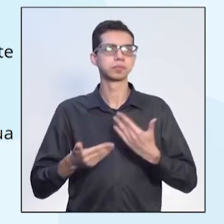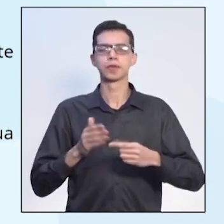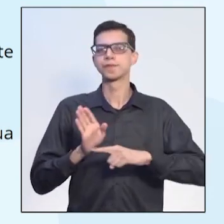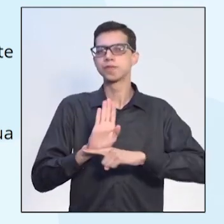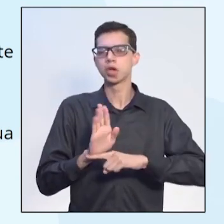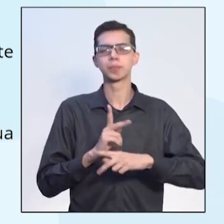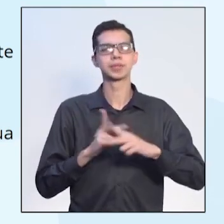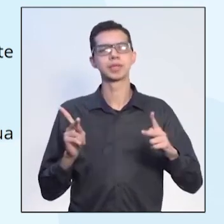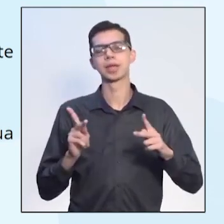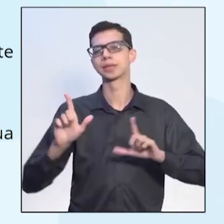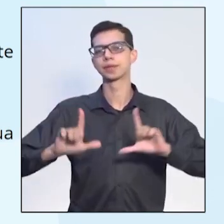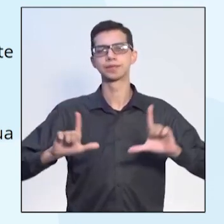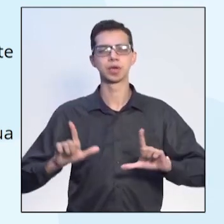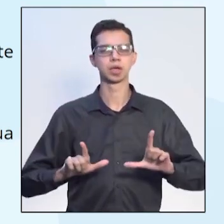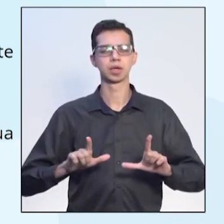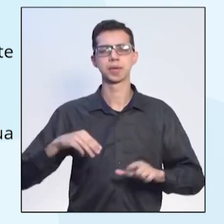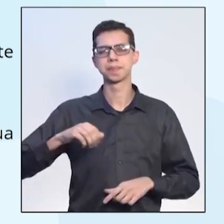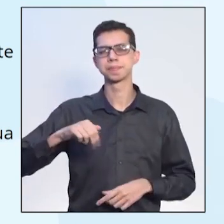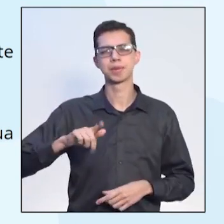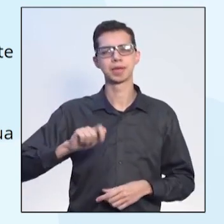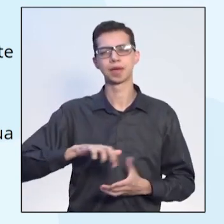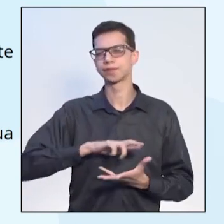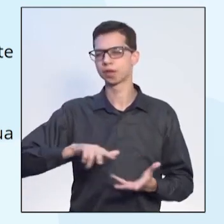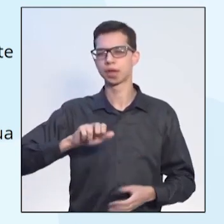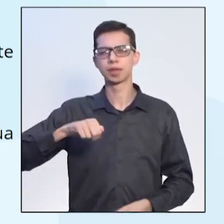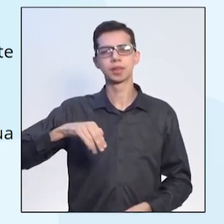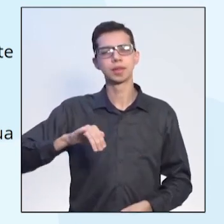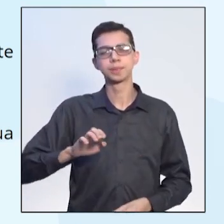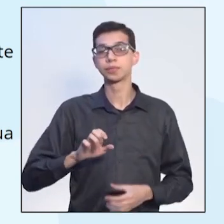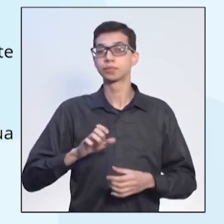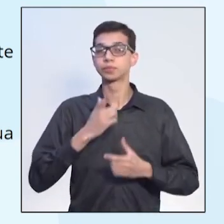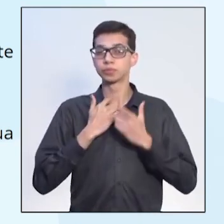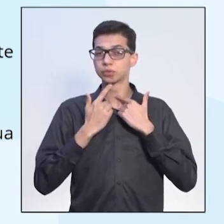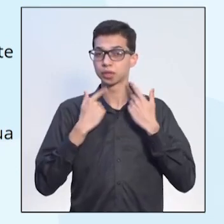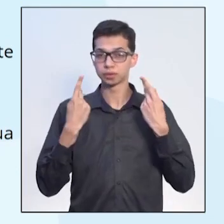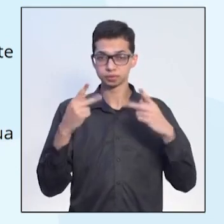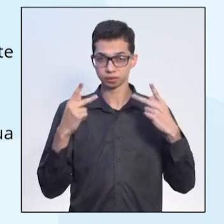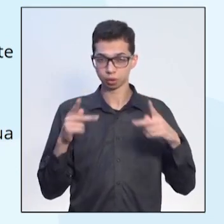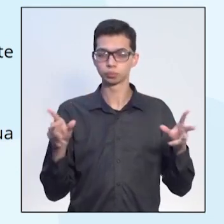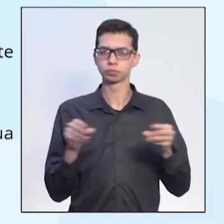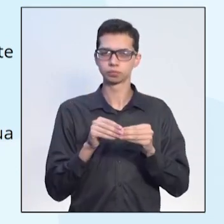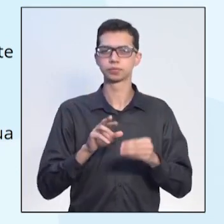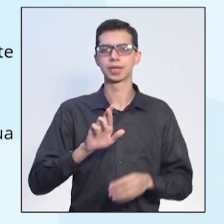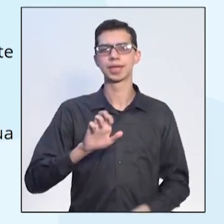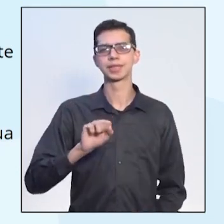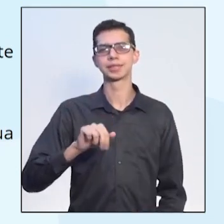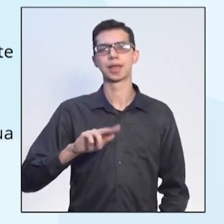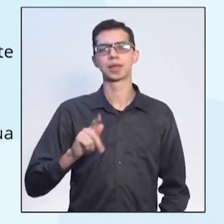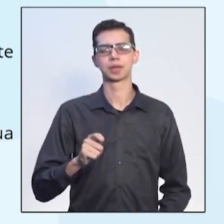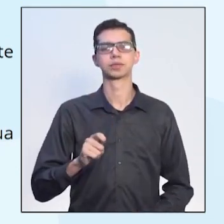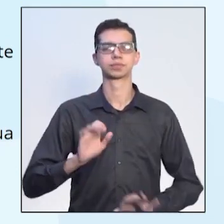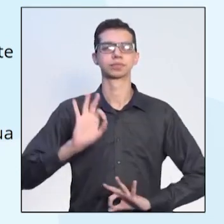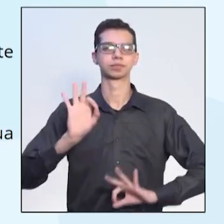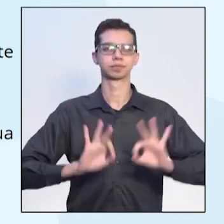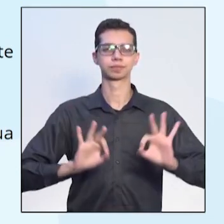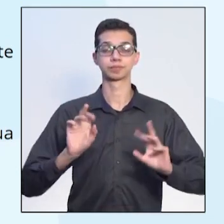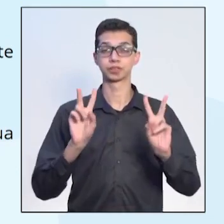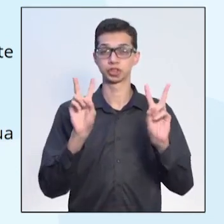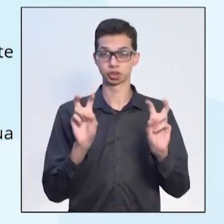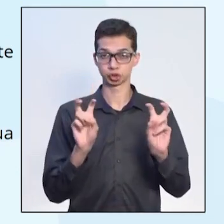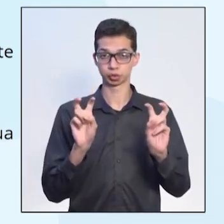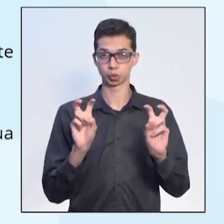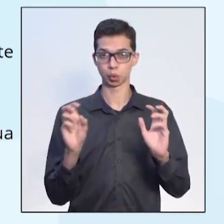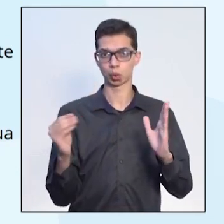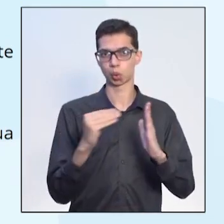TV, novela, livro, HQ, mangá, anime. Elabore uma resenha. Dê um título. Siga